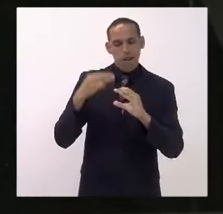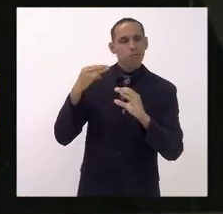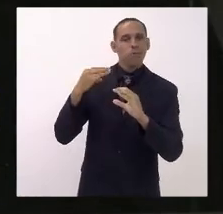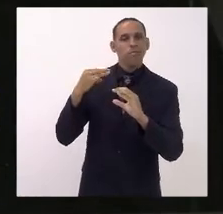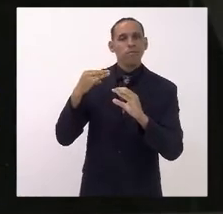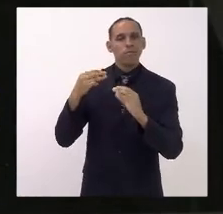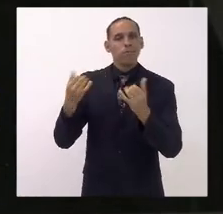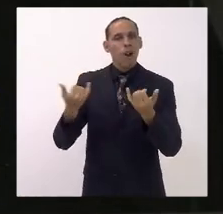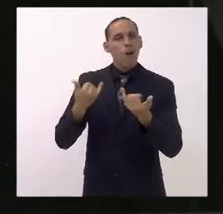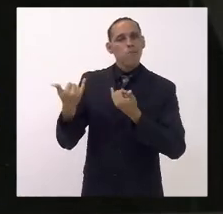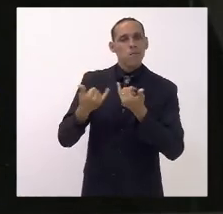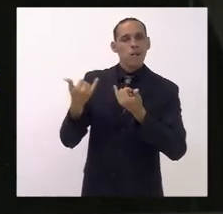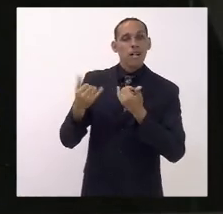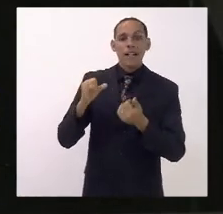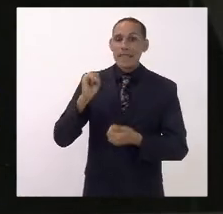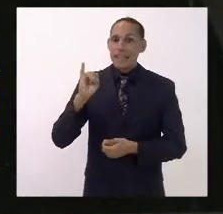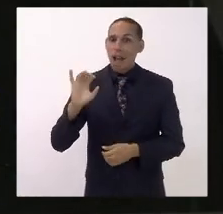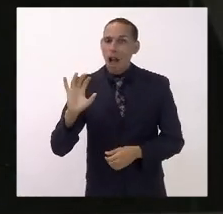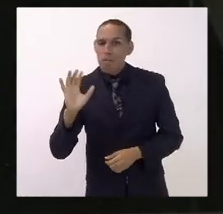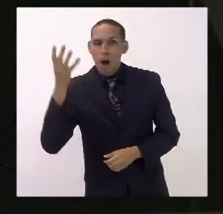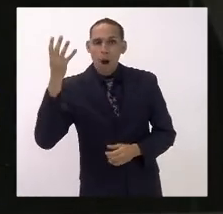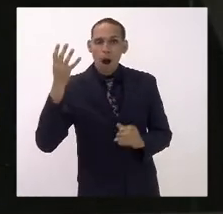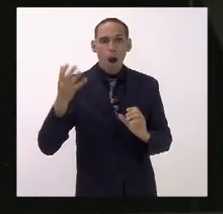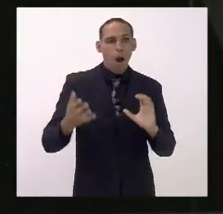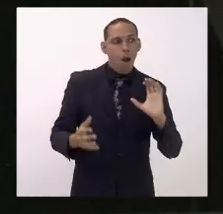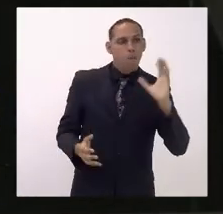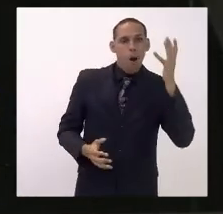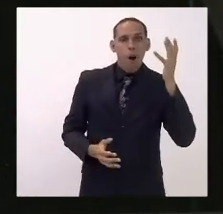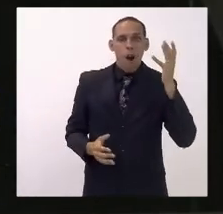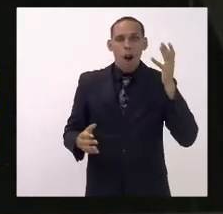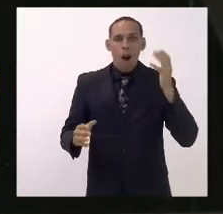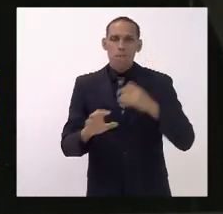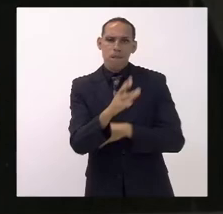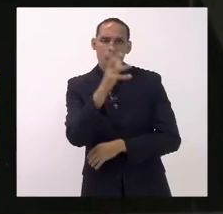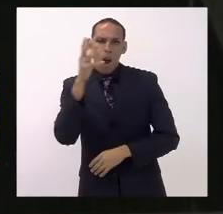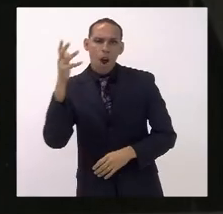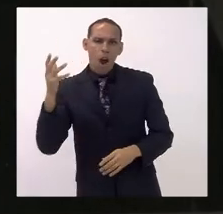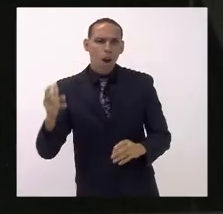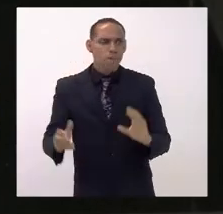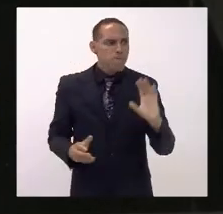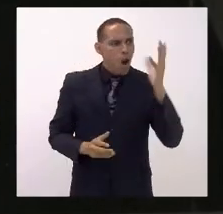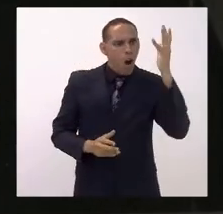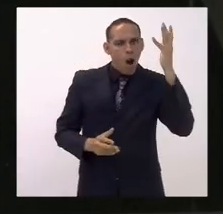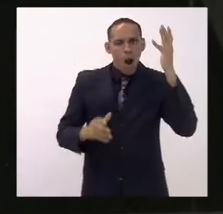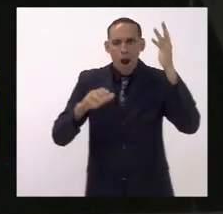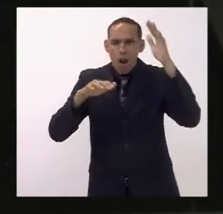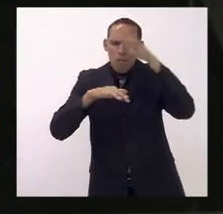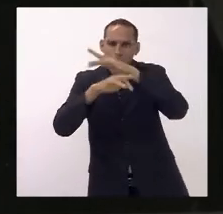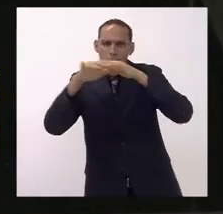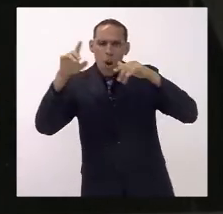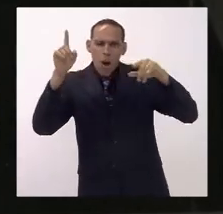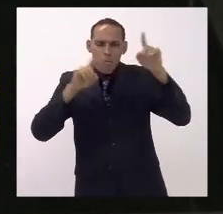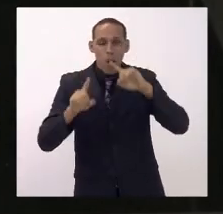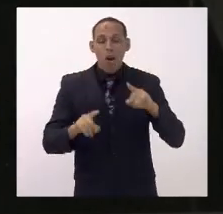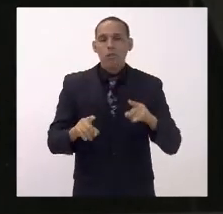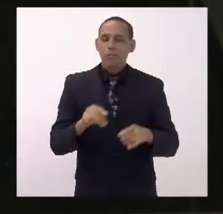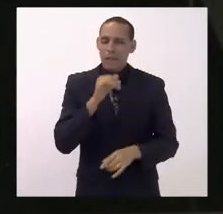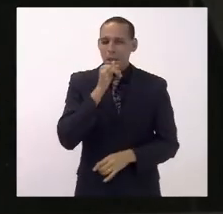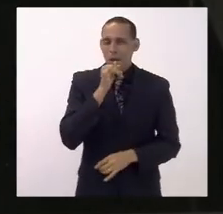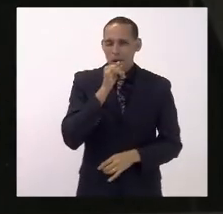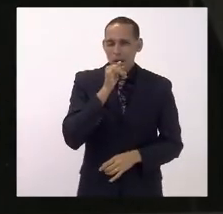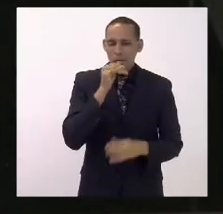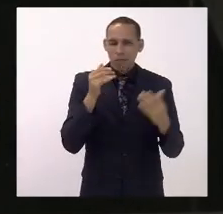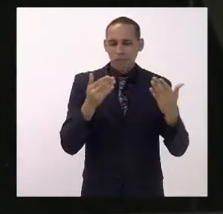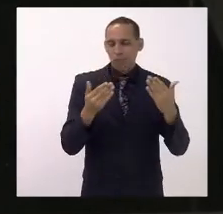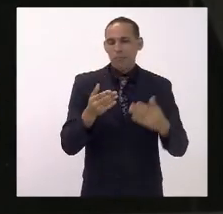de alerta em caso de eventos da natureza. É, você, é, quando você está em viagem, tia Ju, não é,